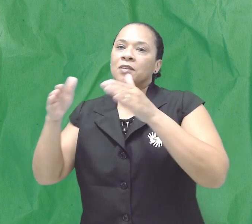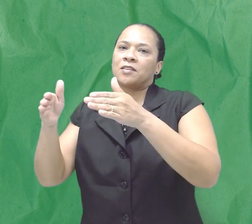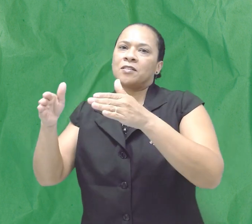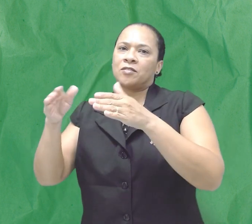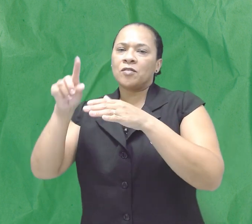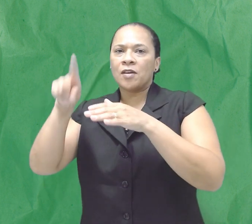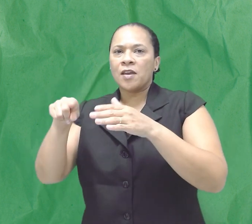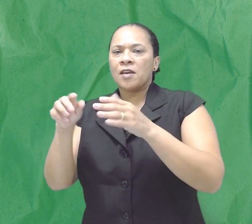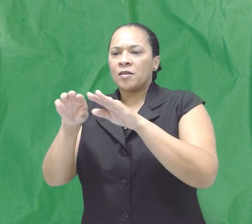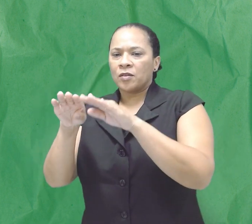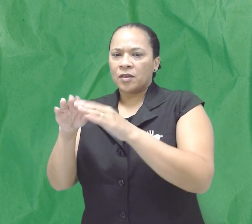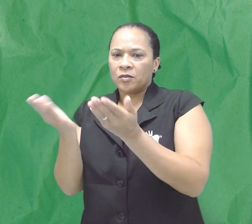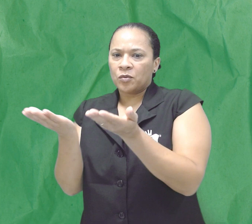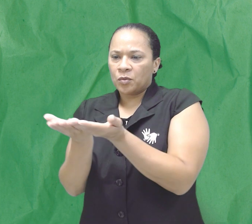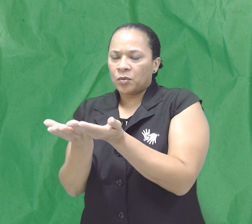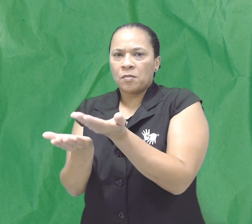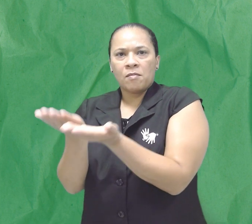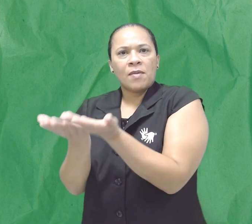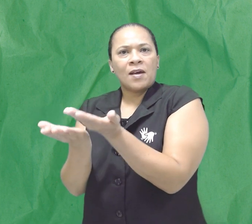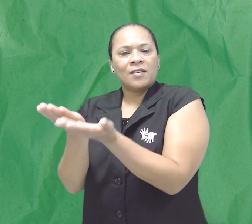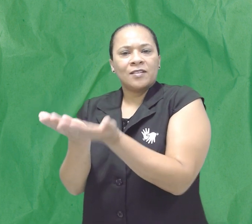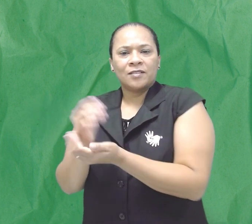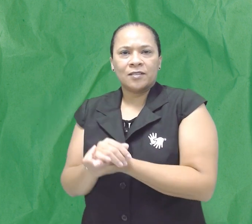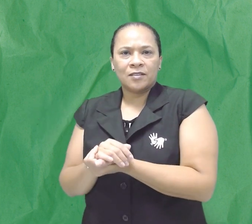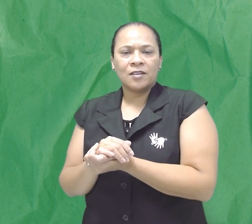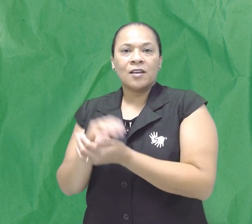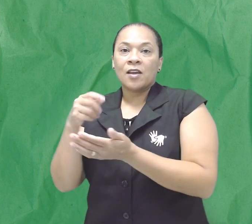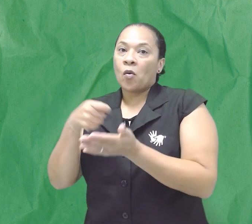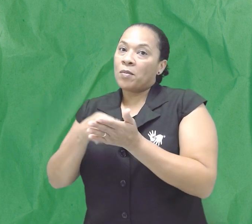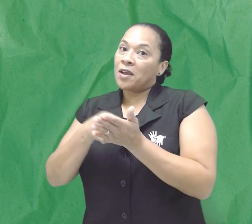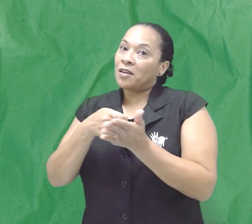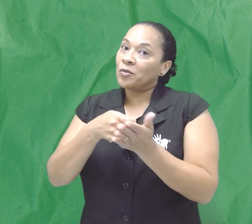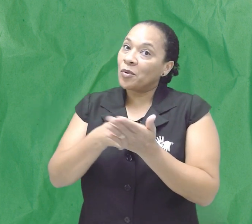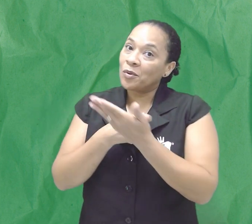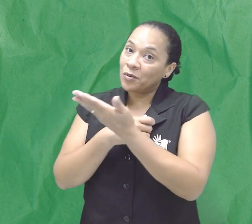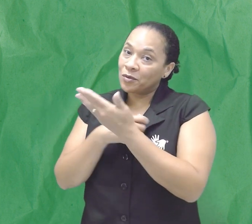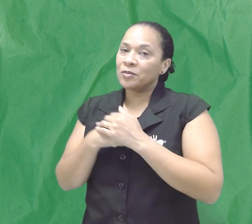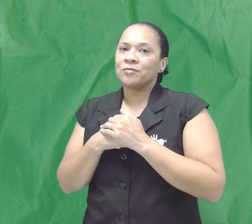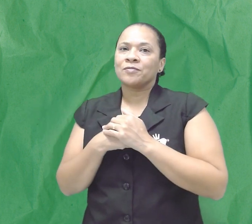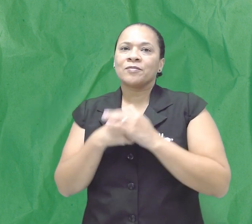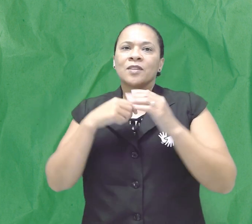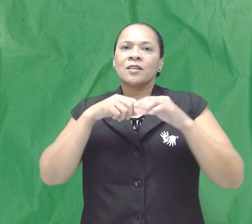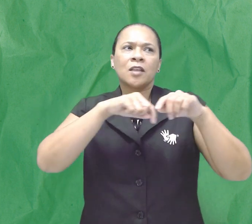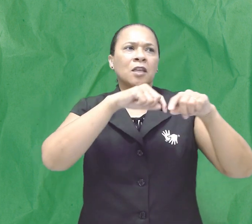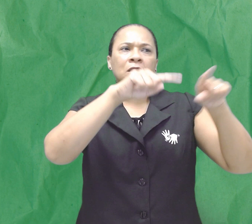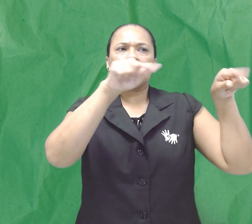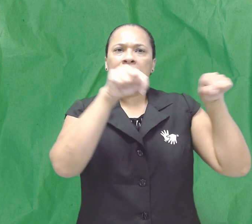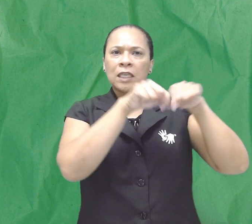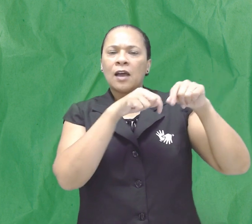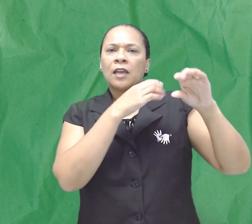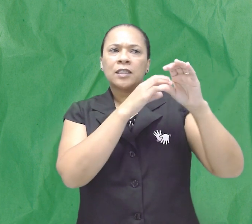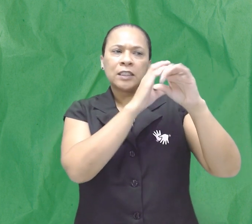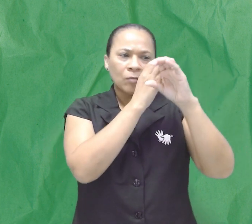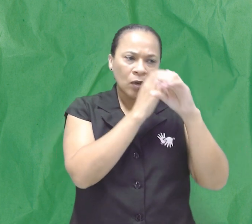nossa balança. Né? A balança é um equipamento também obrigatório e que vai estar presente na grande maioria dos